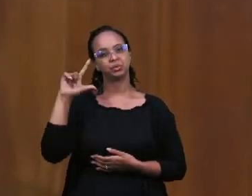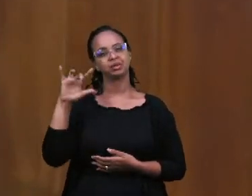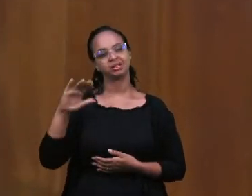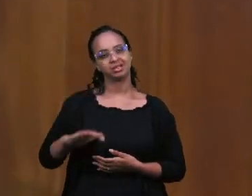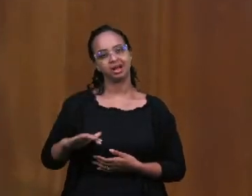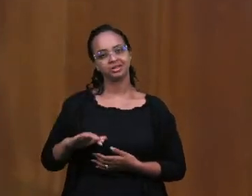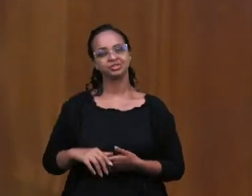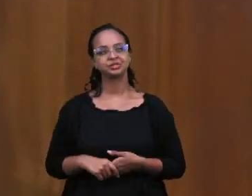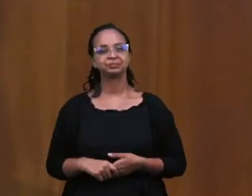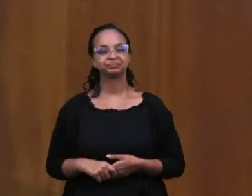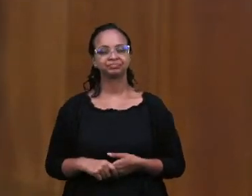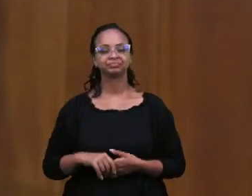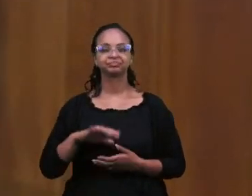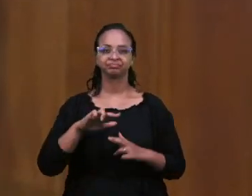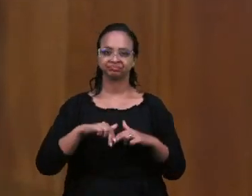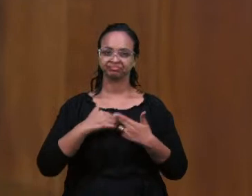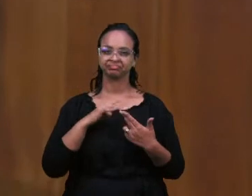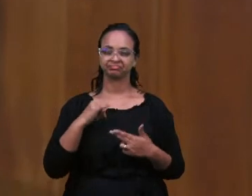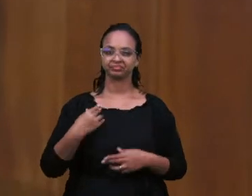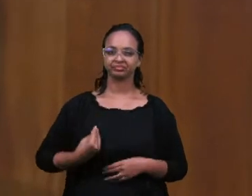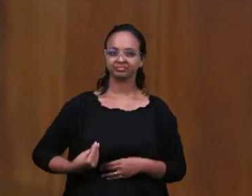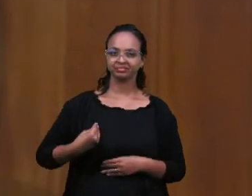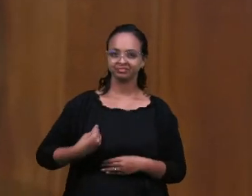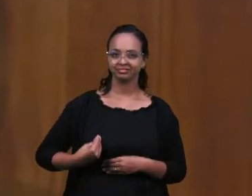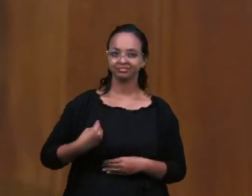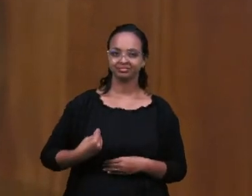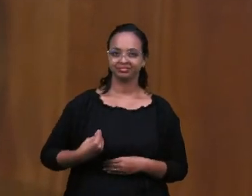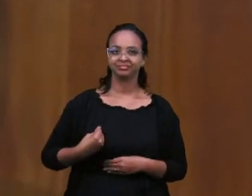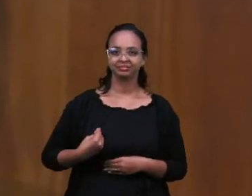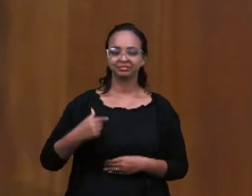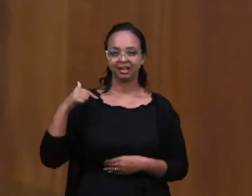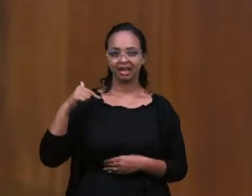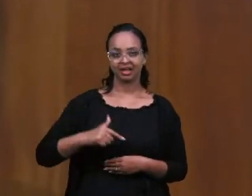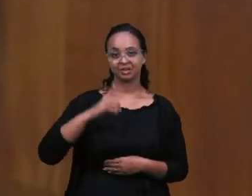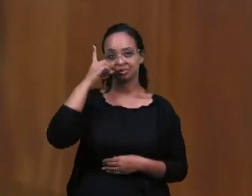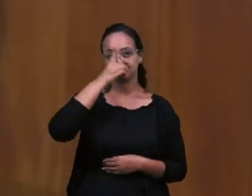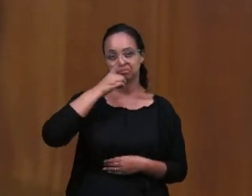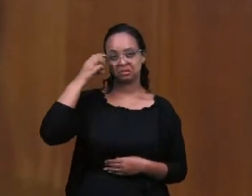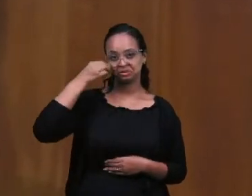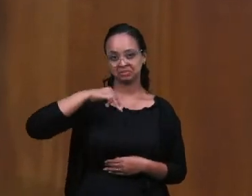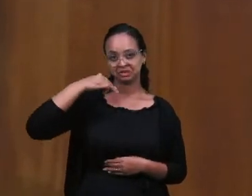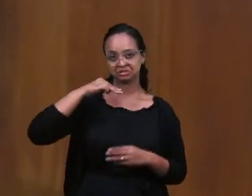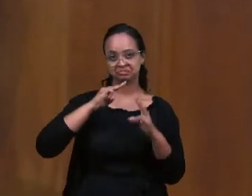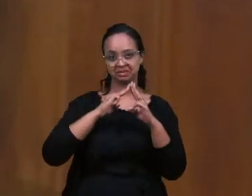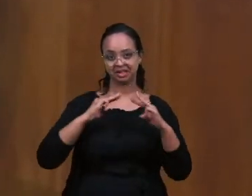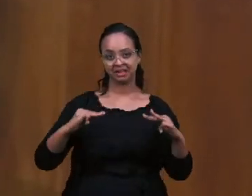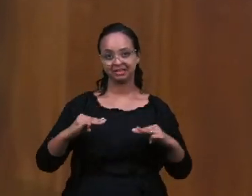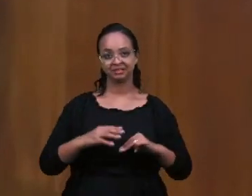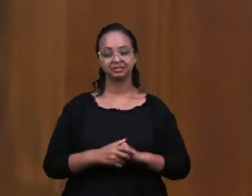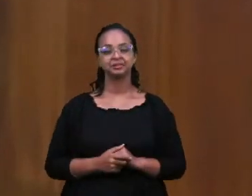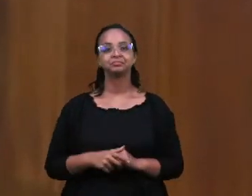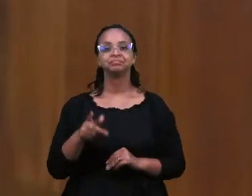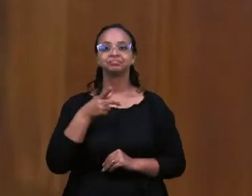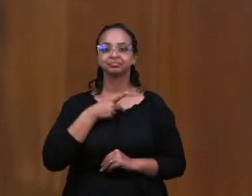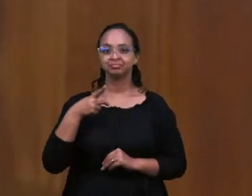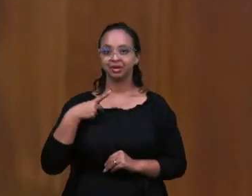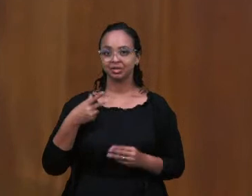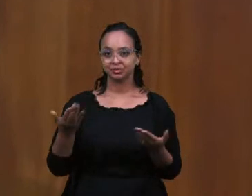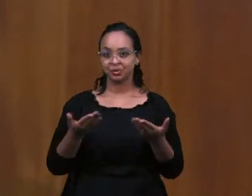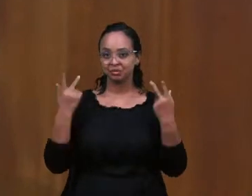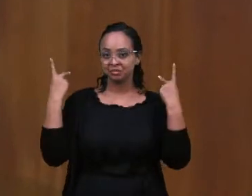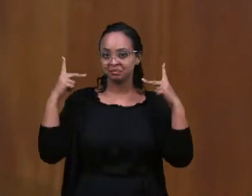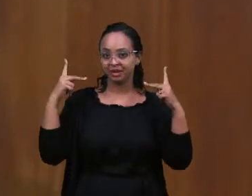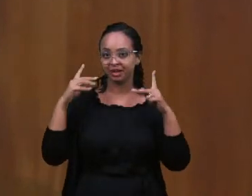então a gente está fazendo aqui ao vivo a partir do Manaim de Domingos Martins. E o pastor que vai estar na condução do culto e